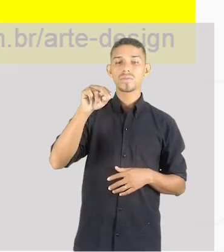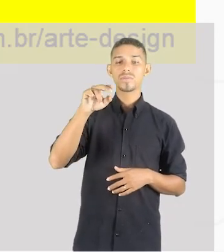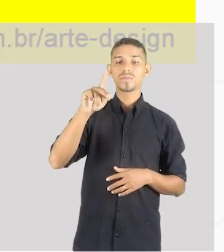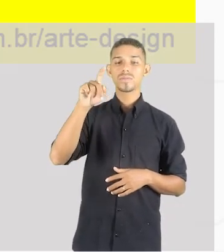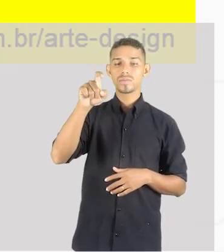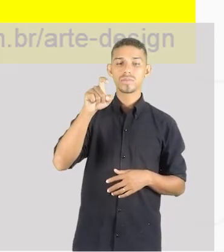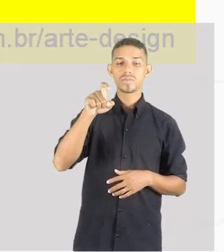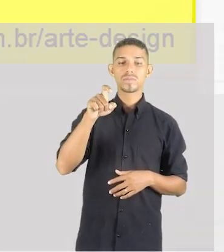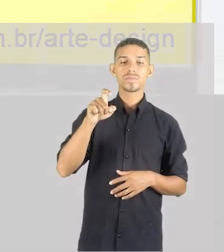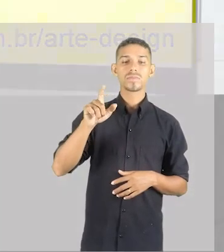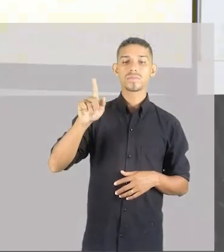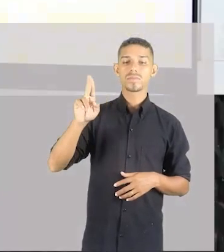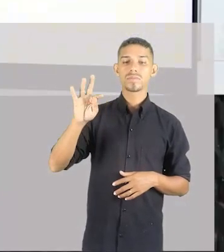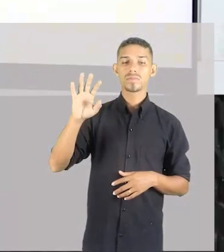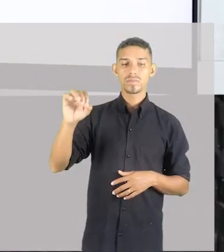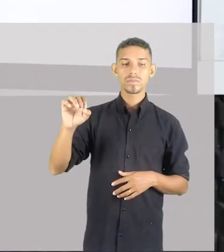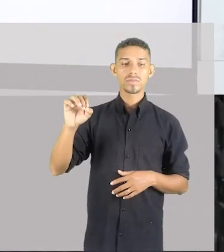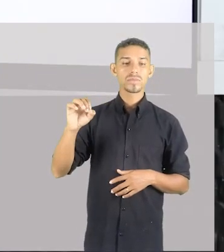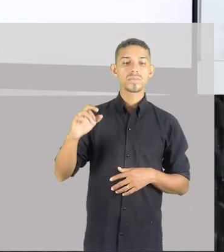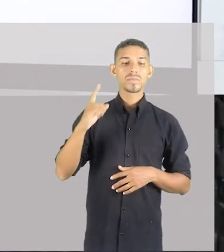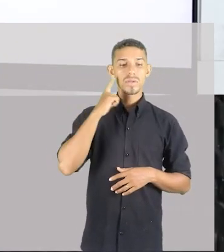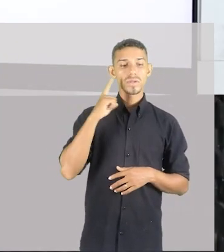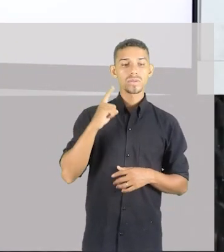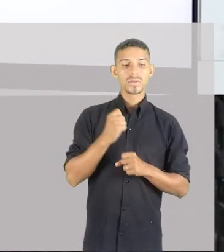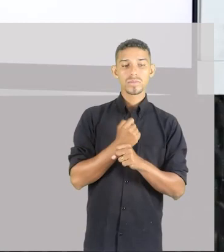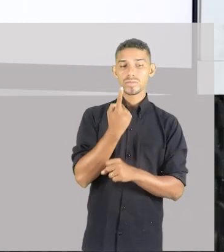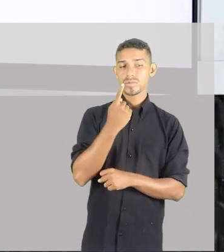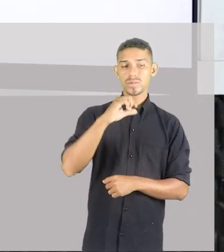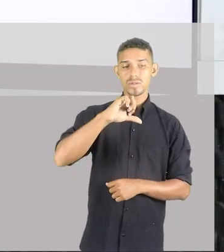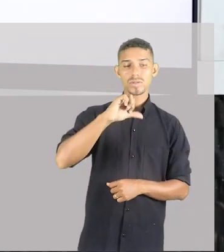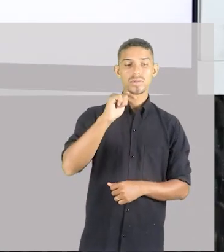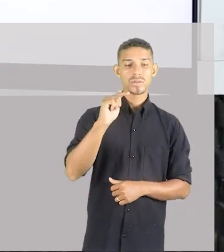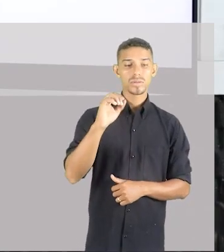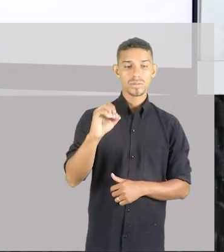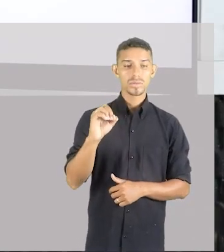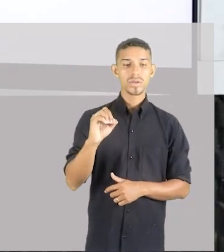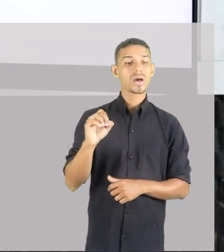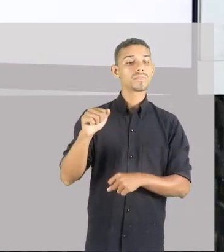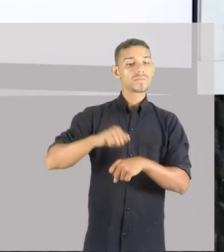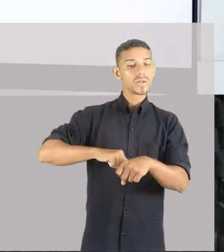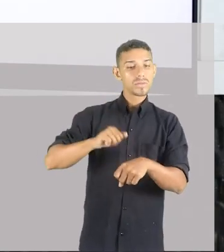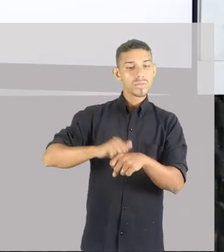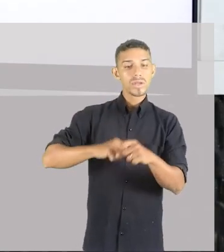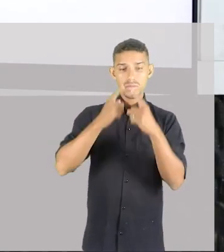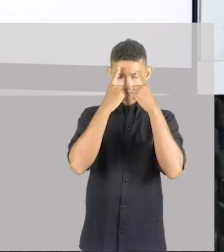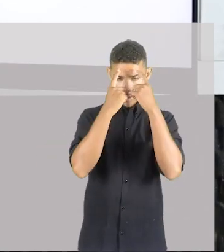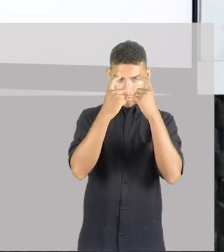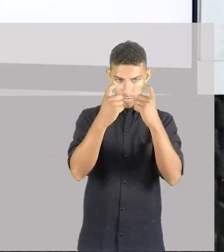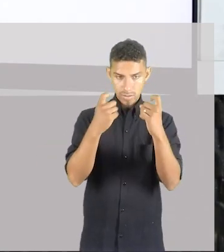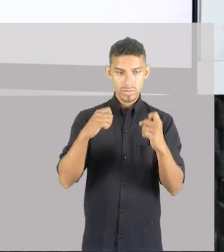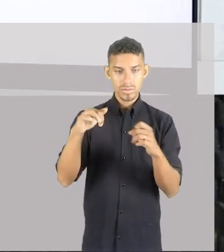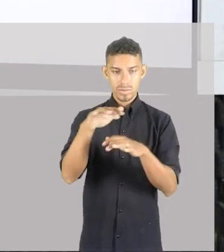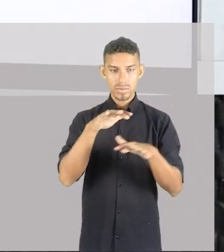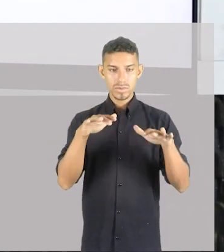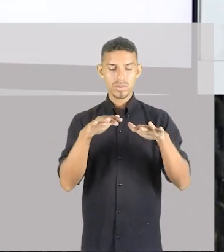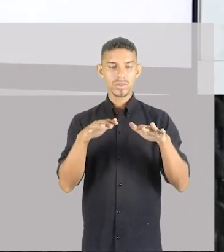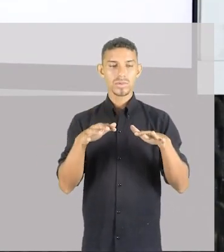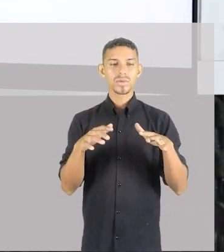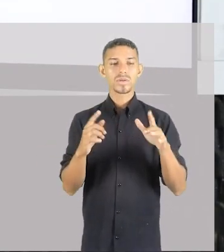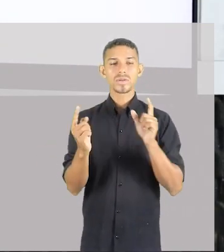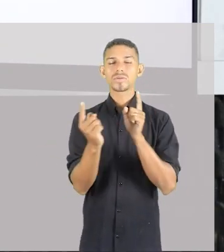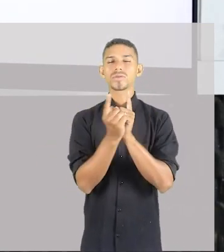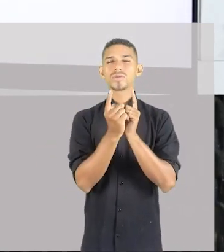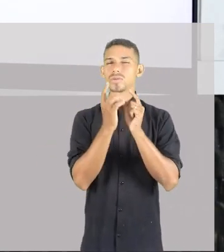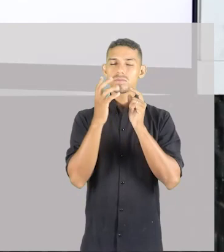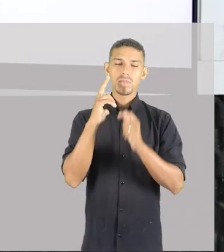getos de Nova York nos anos 70 né ah bairros que na época eram tomados pela pobreza e pela violência que foram capturados em